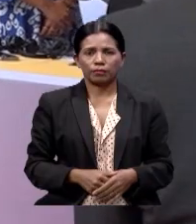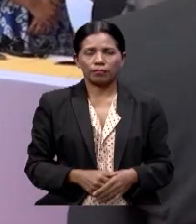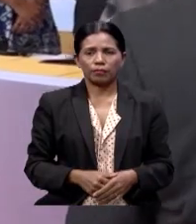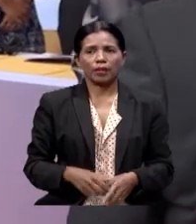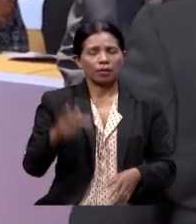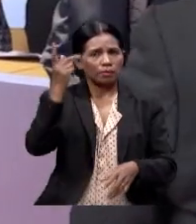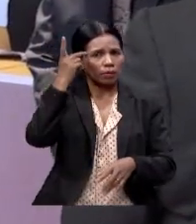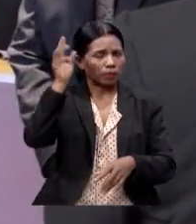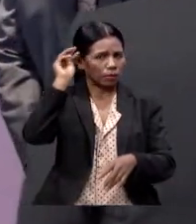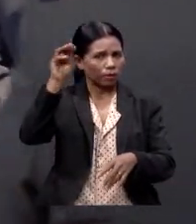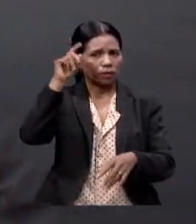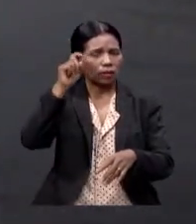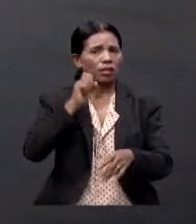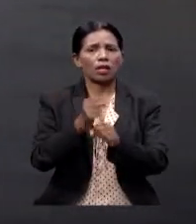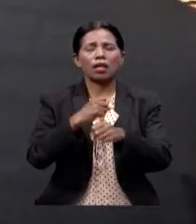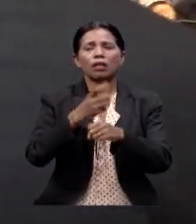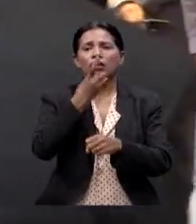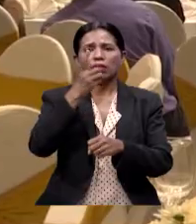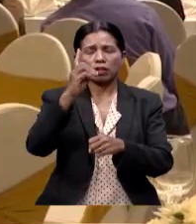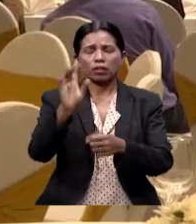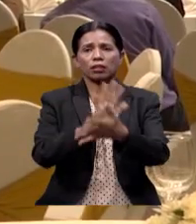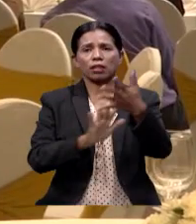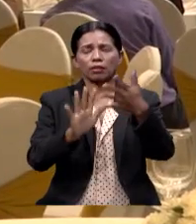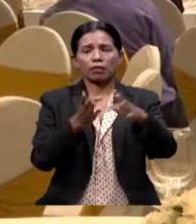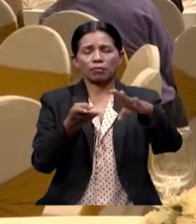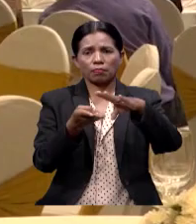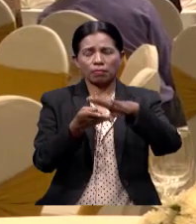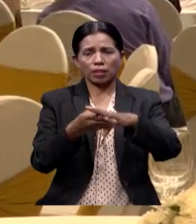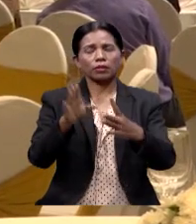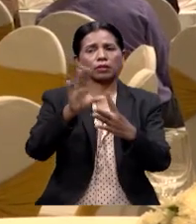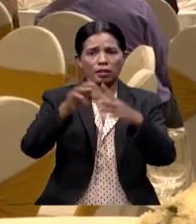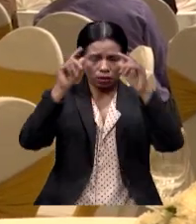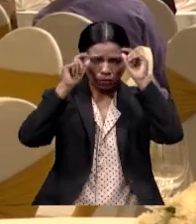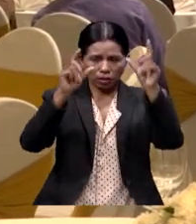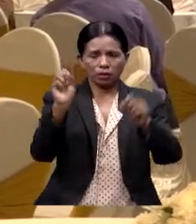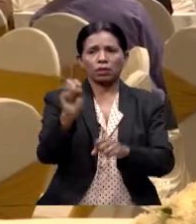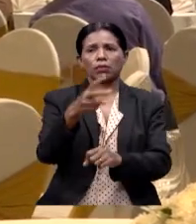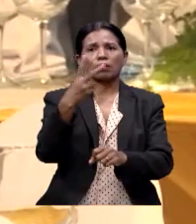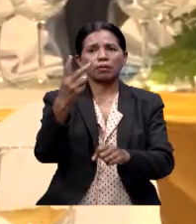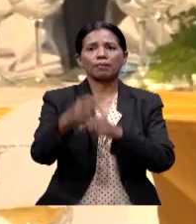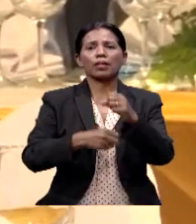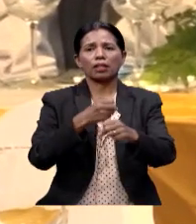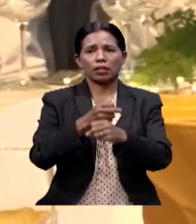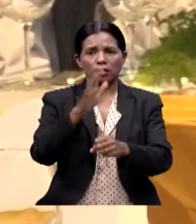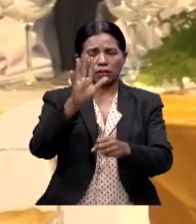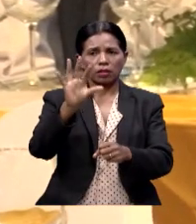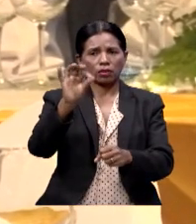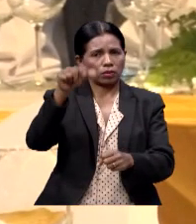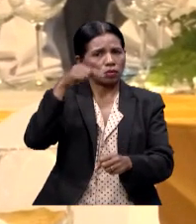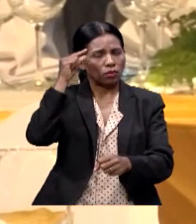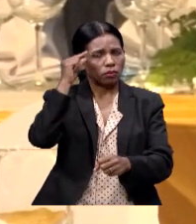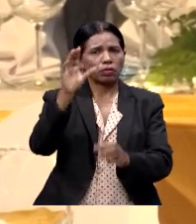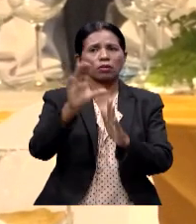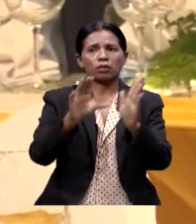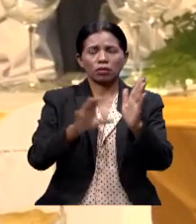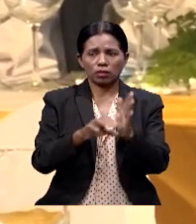Primeiro-Ministro Kaira Lassanana Guzmão halo declaração ne e aniversário Banco Central Timor-Leste Brava Sano Resenrua. Durante Tinang Lima, nono governo constitucional